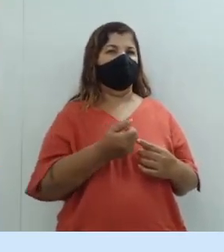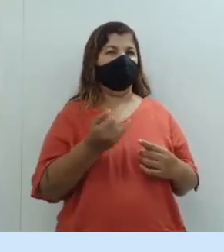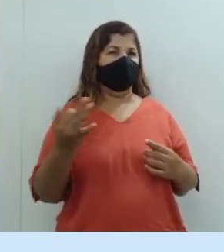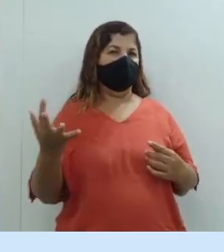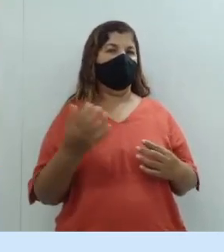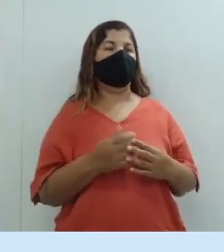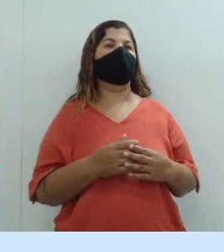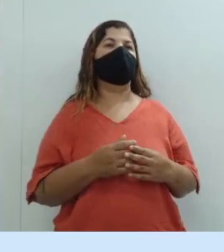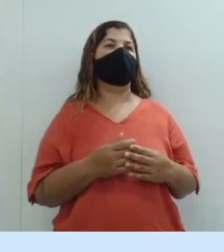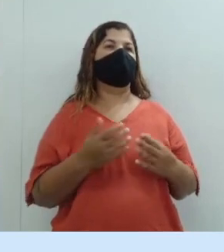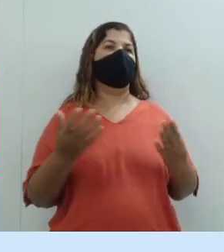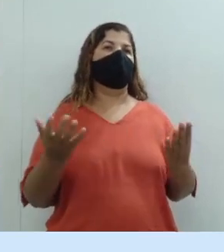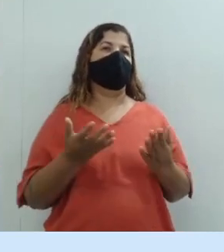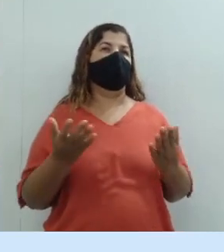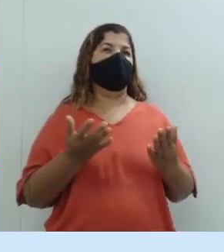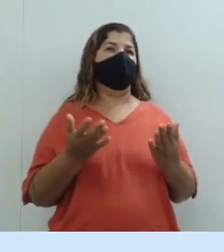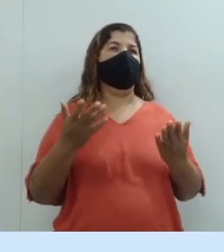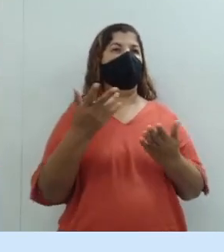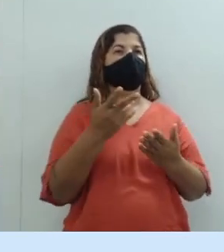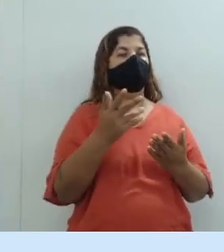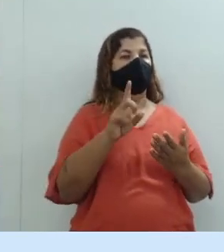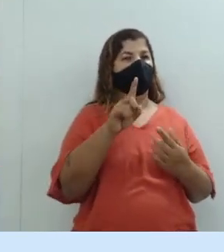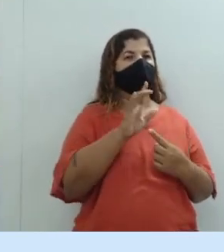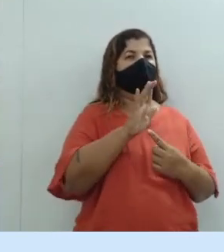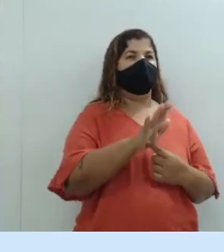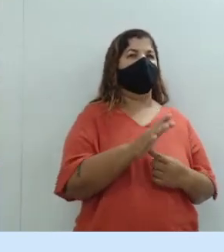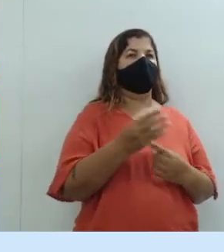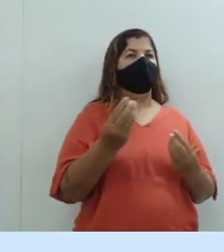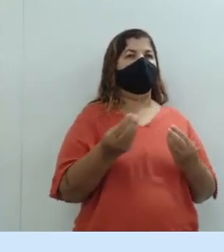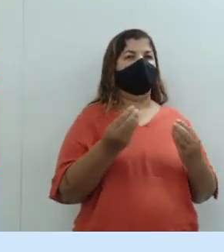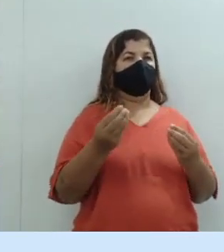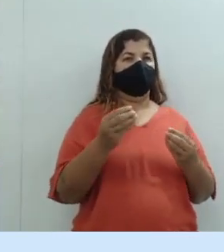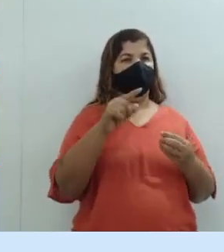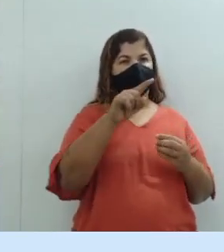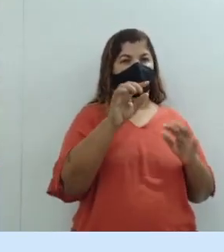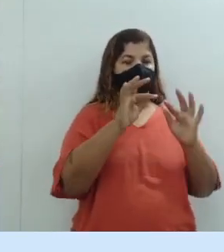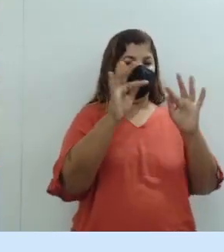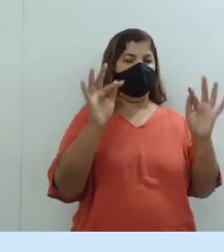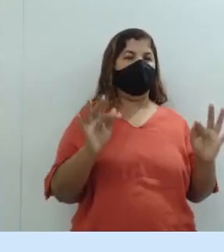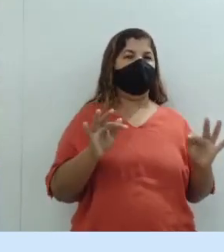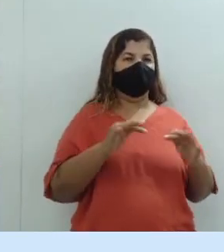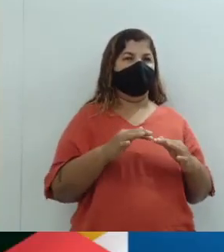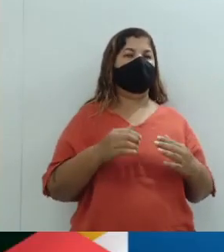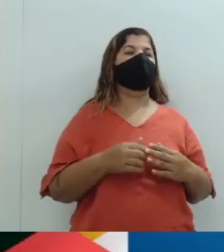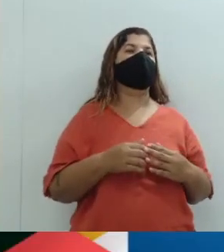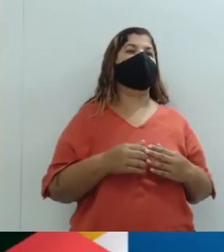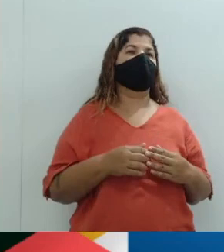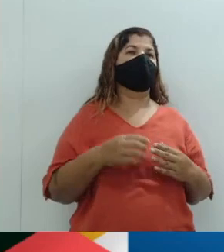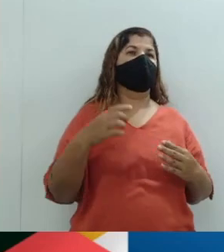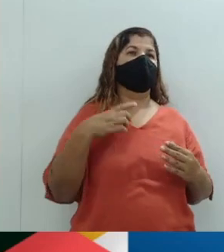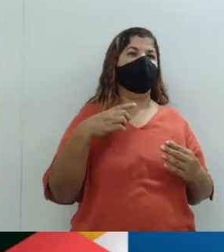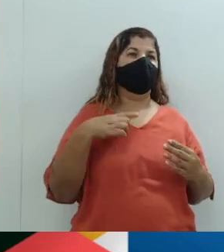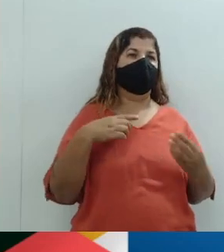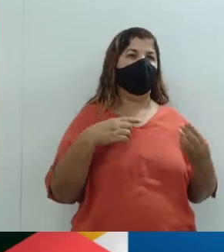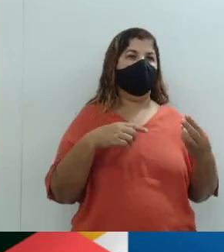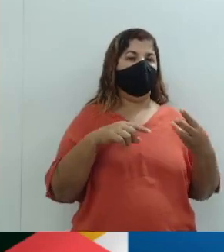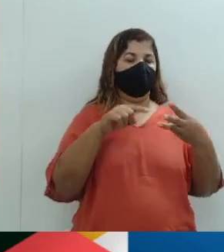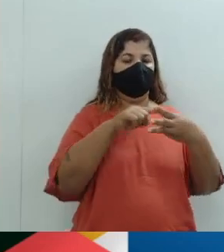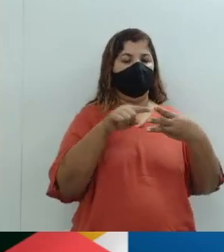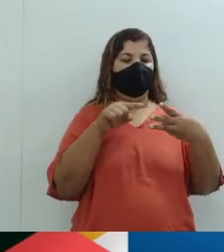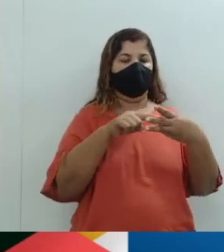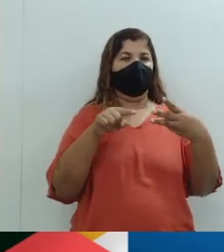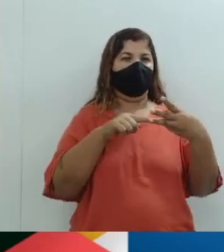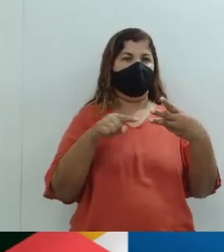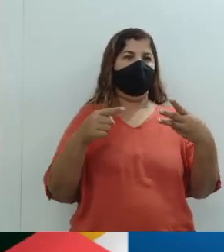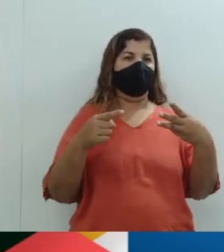figura que vai representar para a gente uma associação de resistores ligados em paralelo. Então, quando eu tenho resistores ligados em paralelo, eu